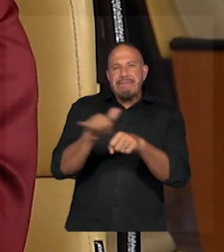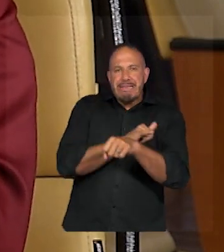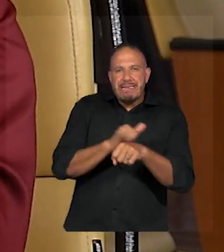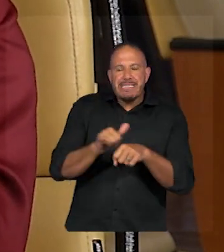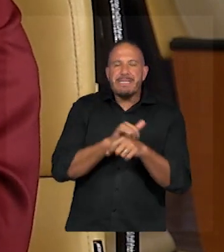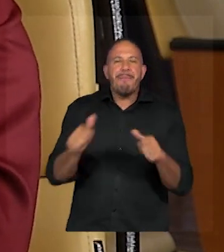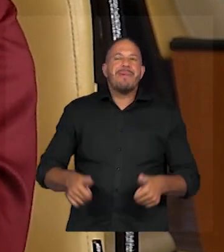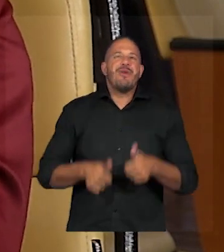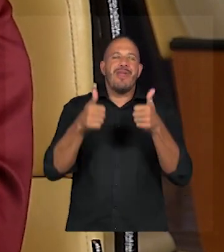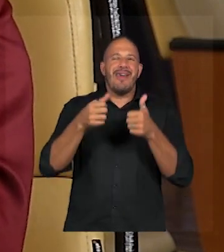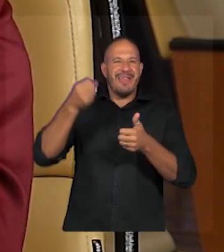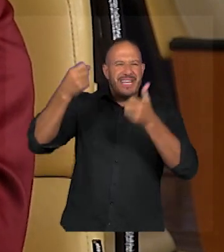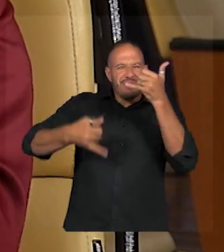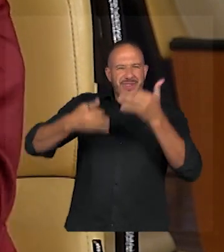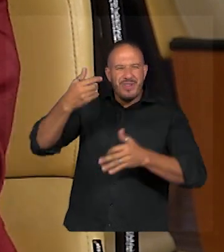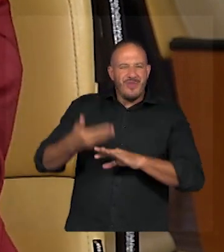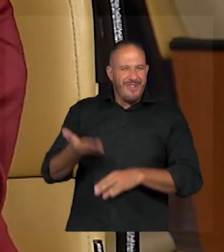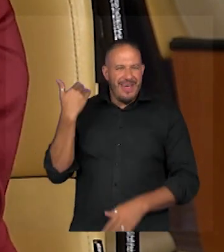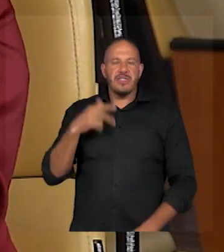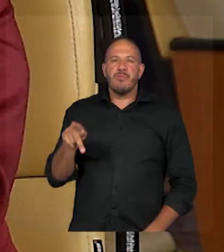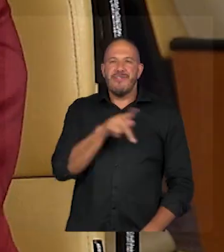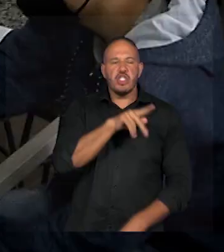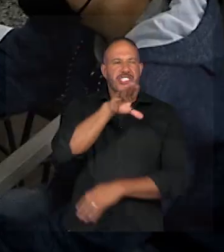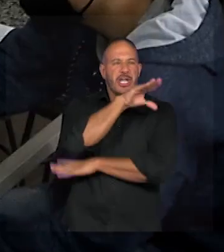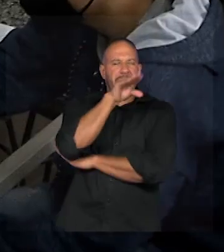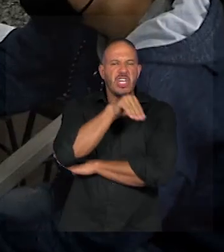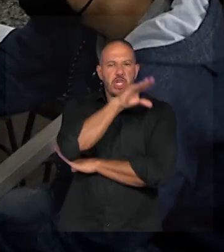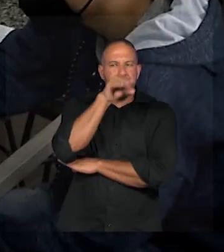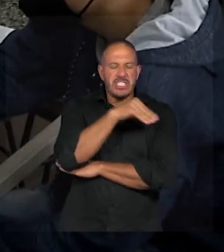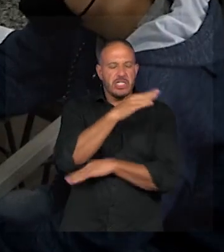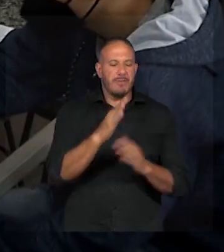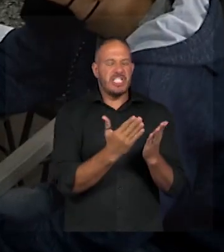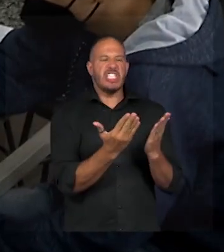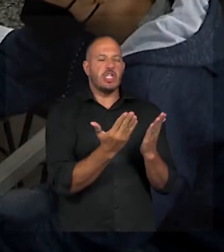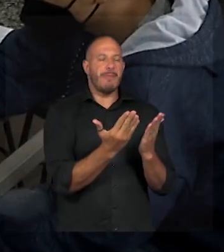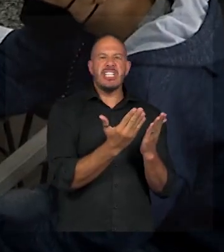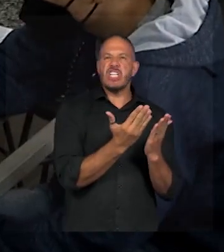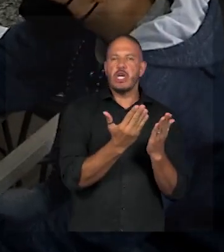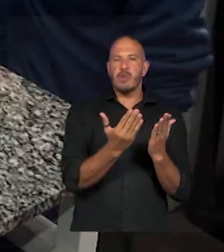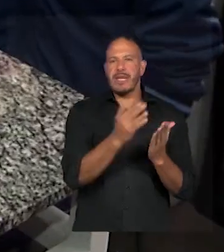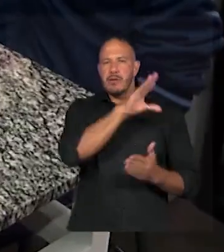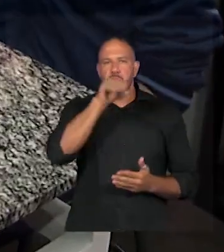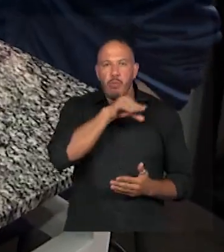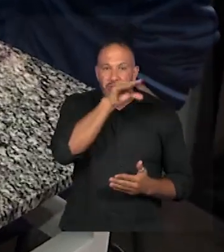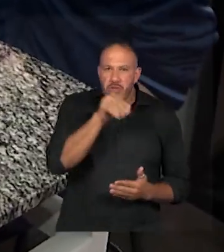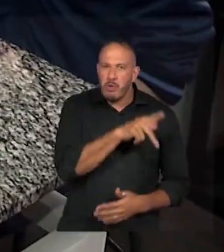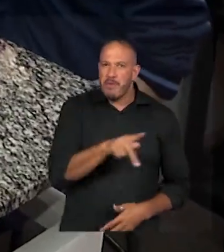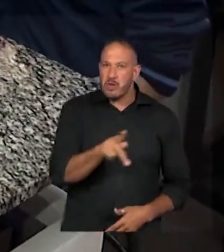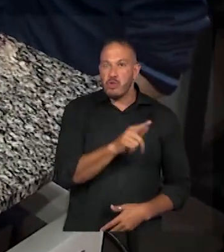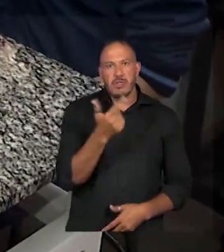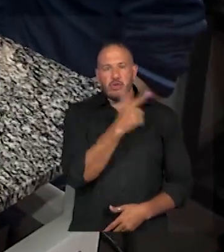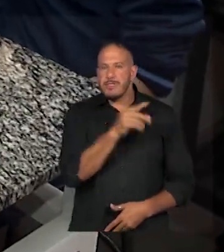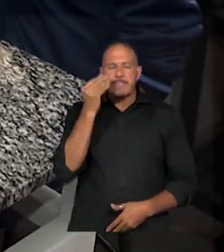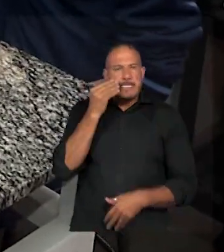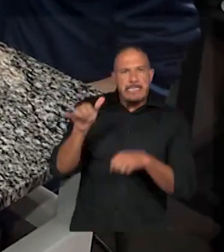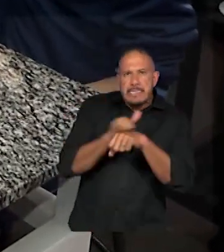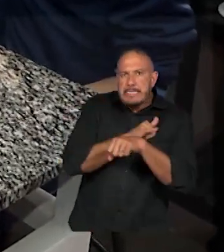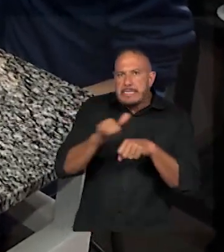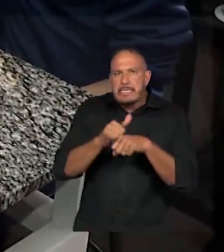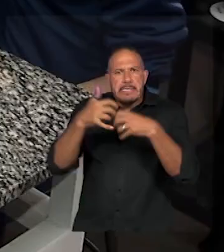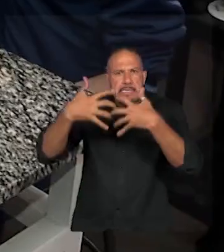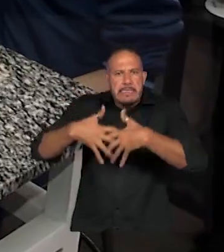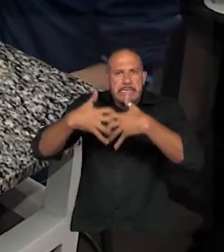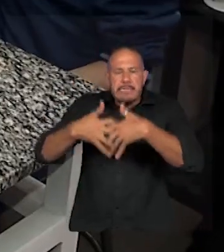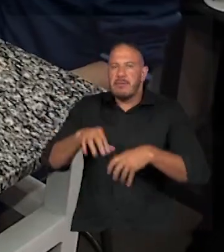aquela explicação que ele simplesmente dava oralmente, ou na lousa, ele teve que buscar recursos. E o